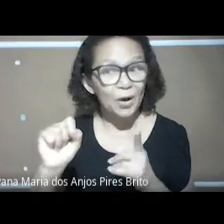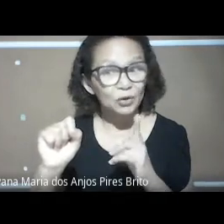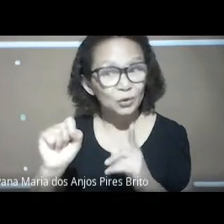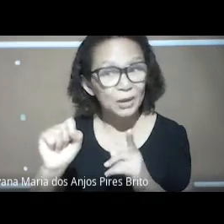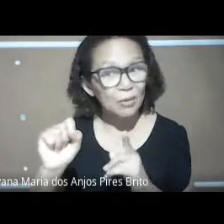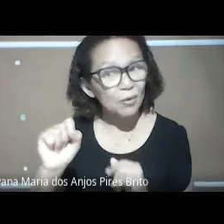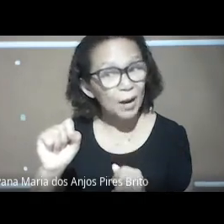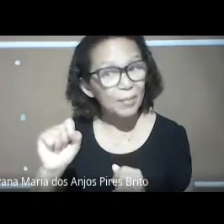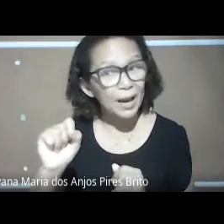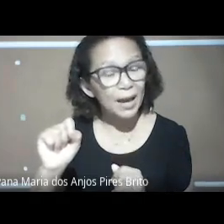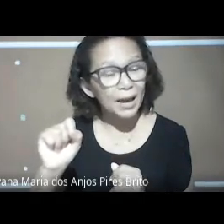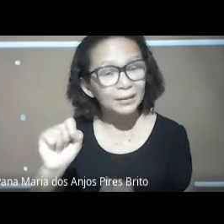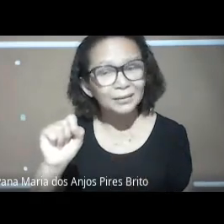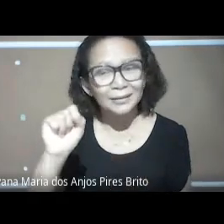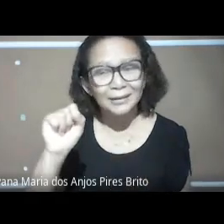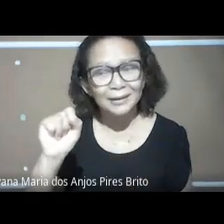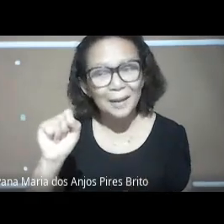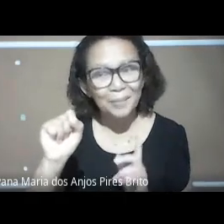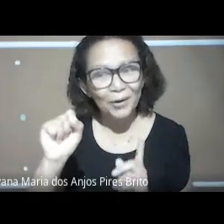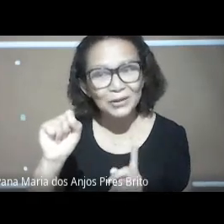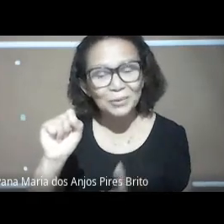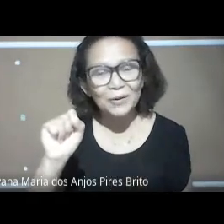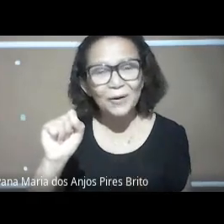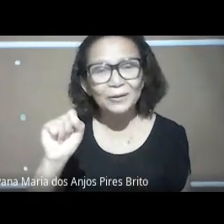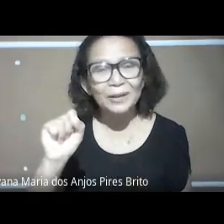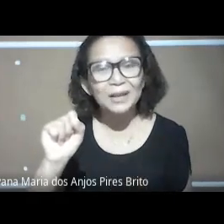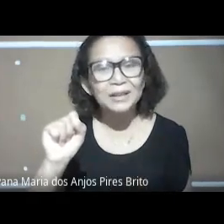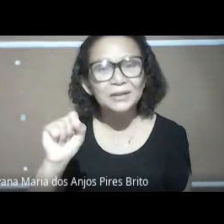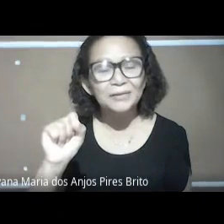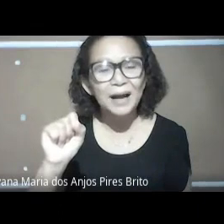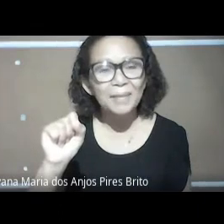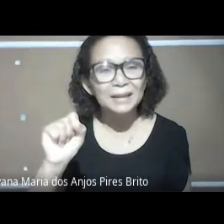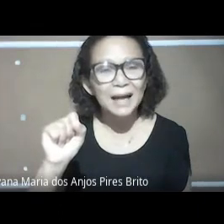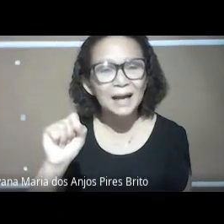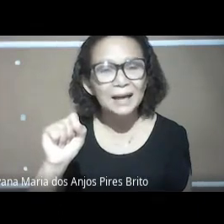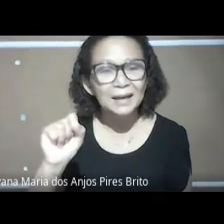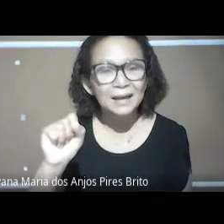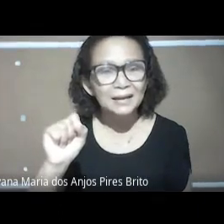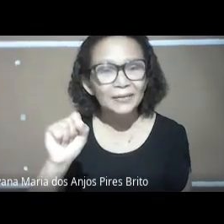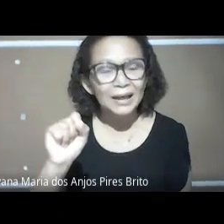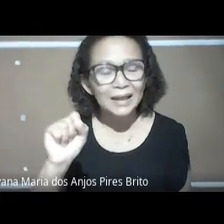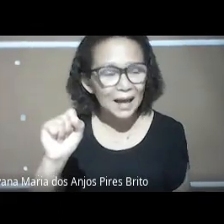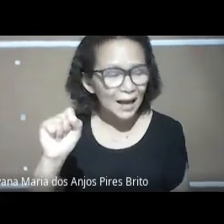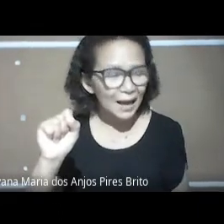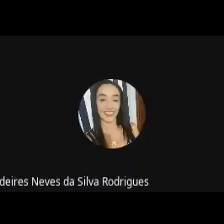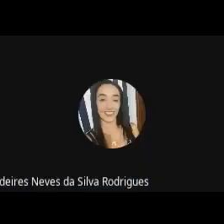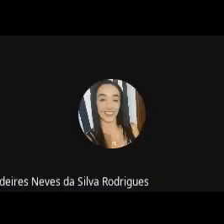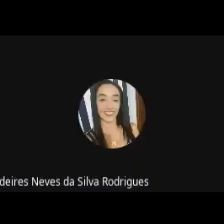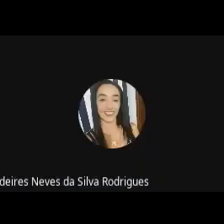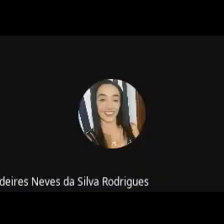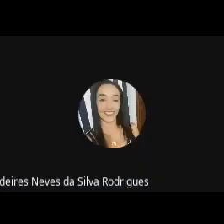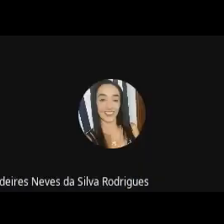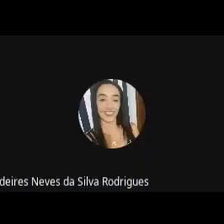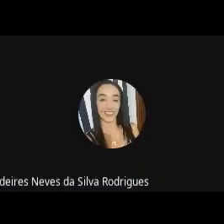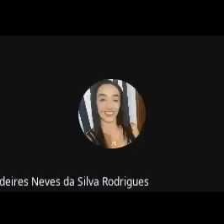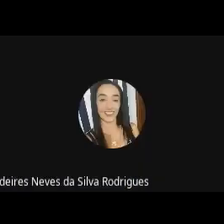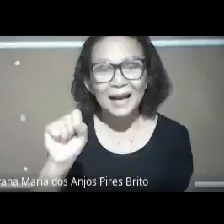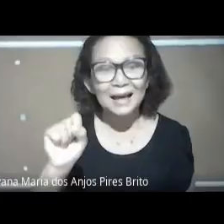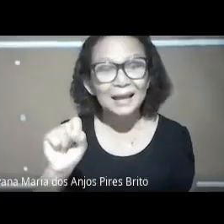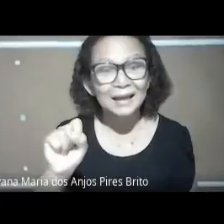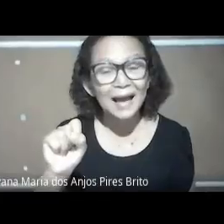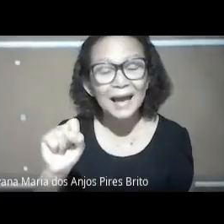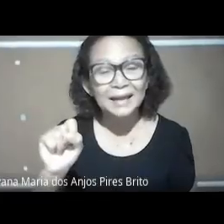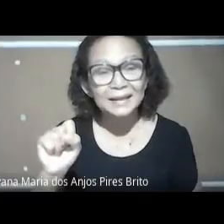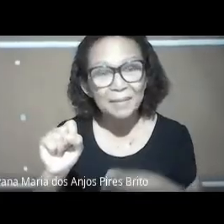Vocês vão estudar o alfabeto. Na próxima encontro, a gente não vai mais dar... Vai dar É isso, professora.